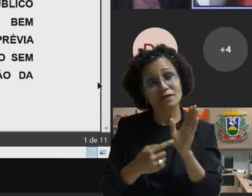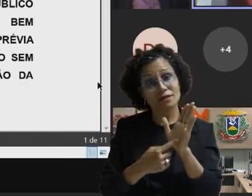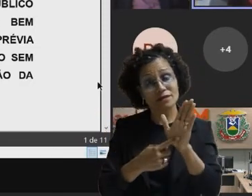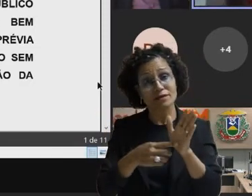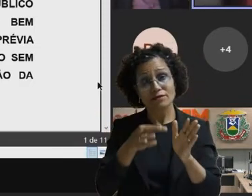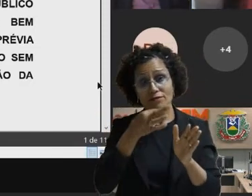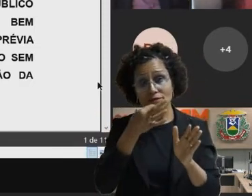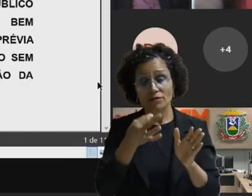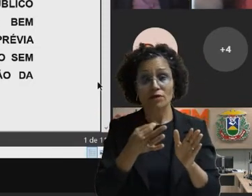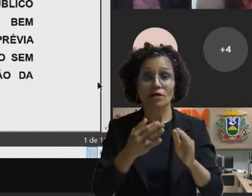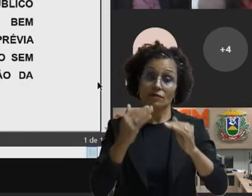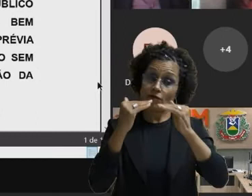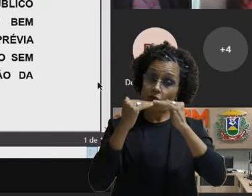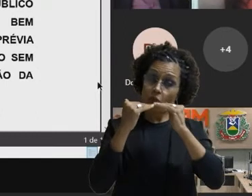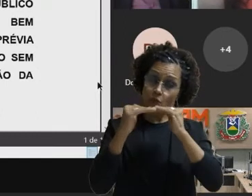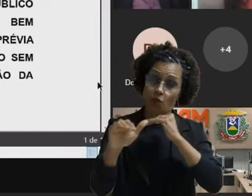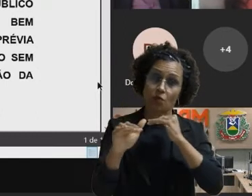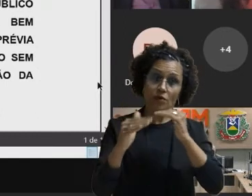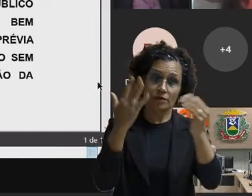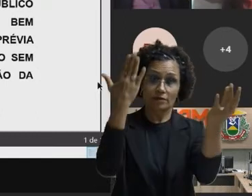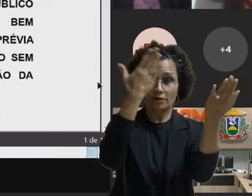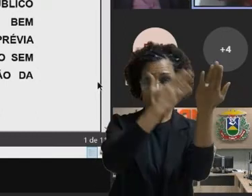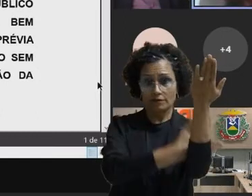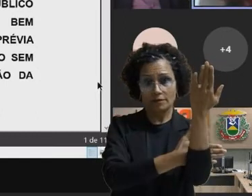eu vou votar contra e vou votar pelo arquivamento.